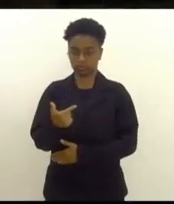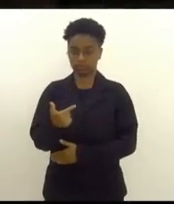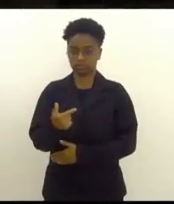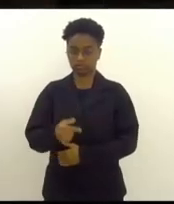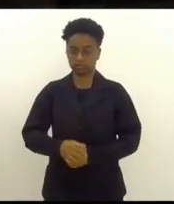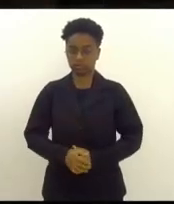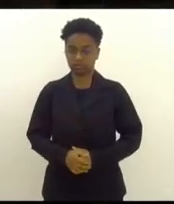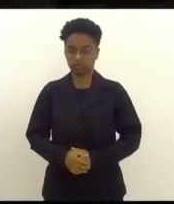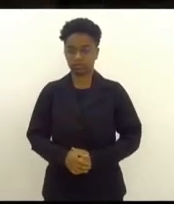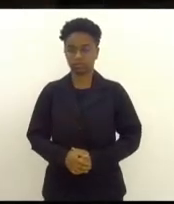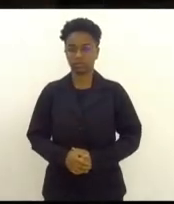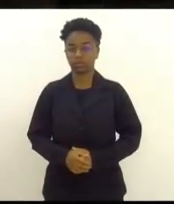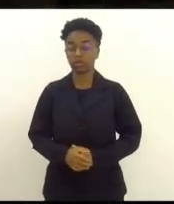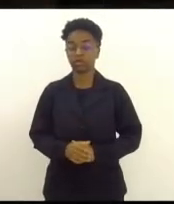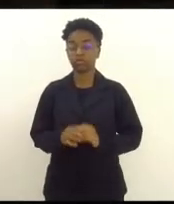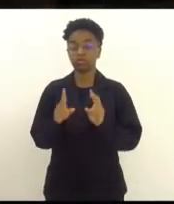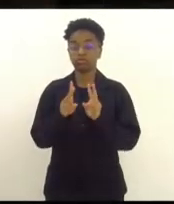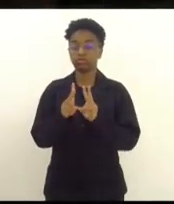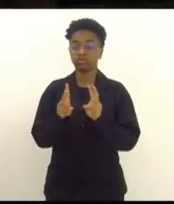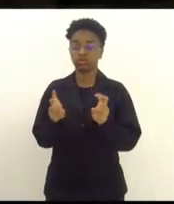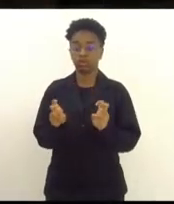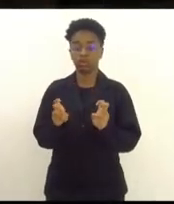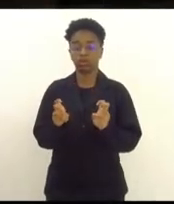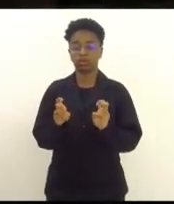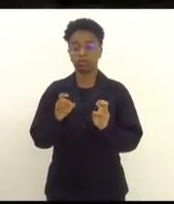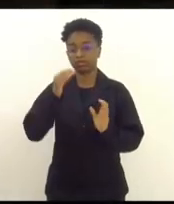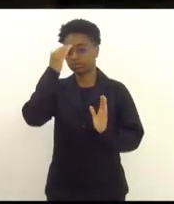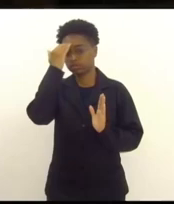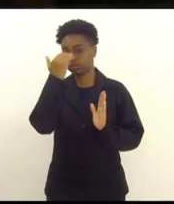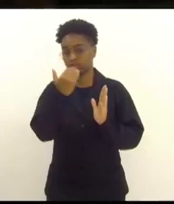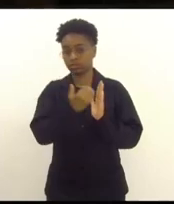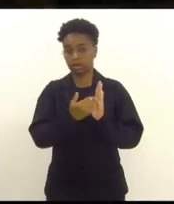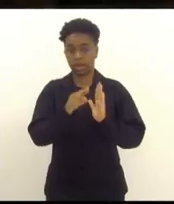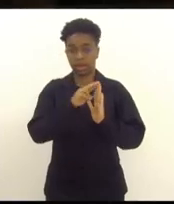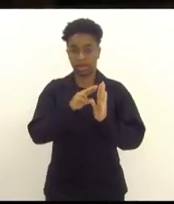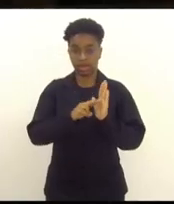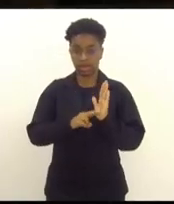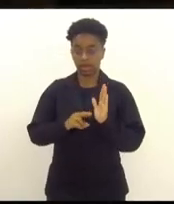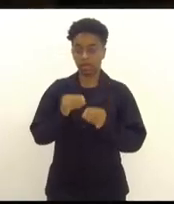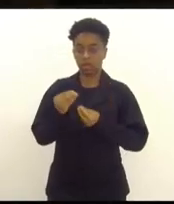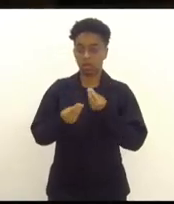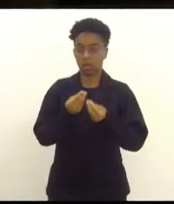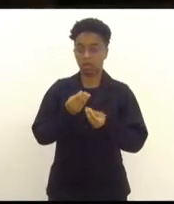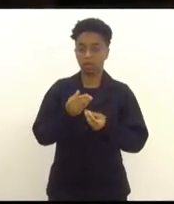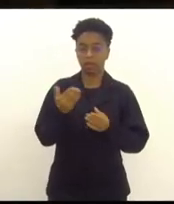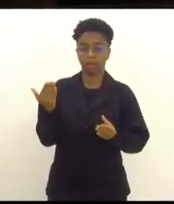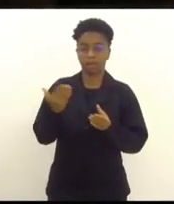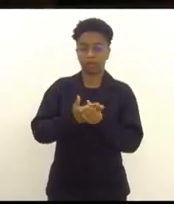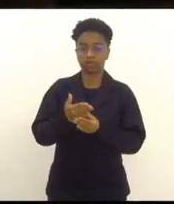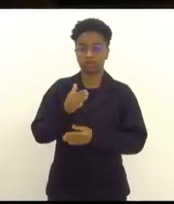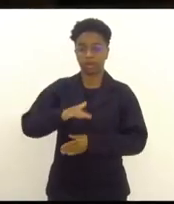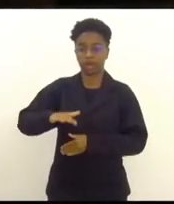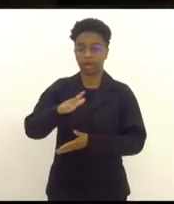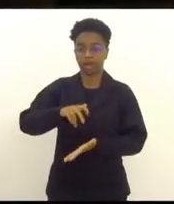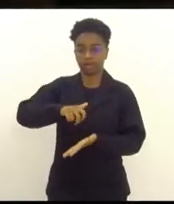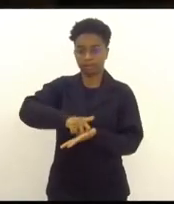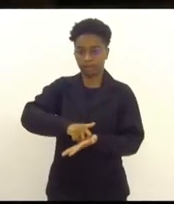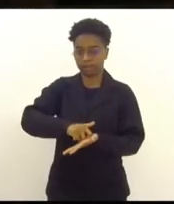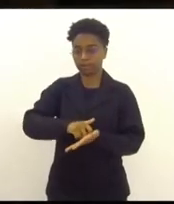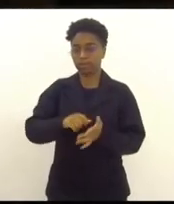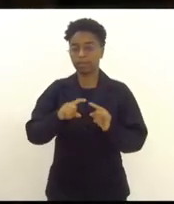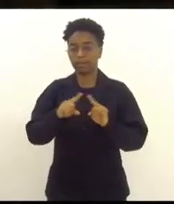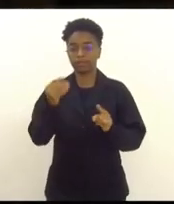no sentido de cumprir o código de processo penal e de não